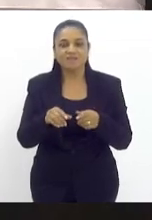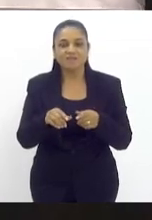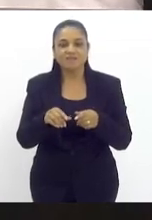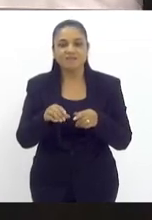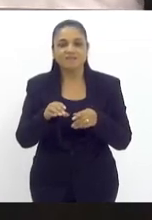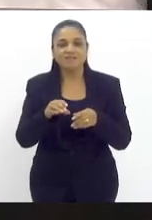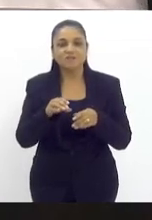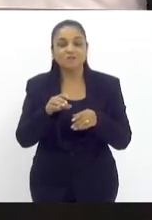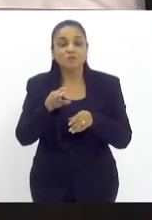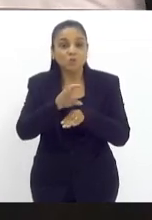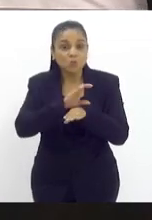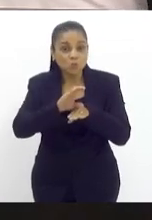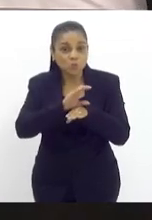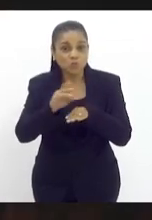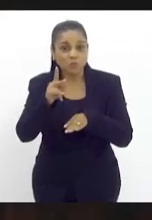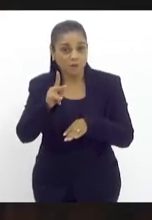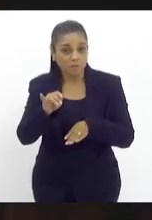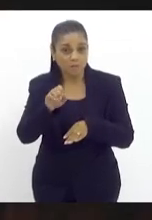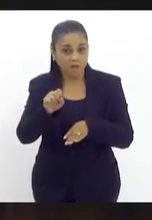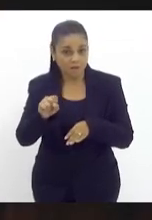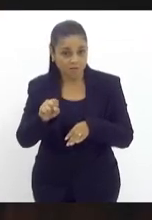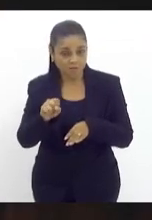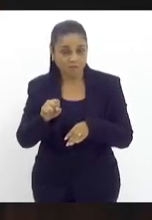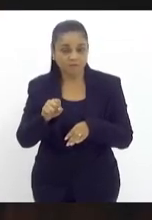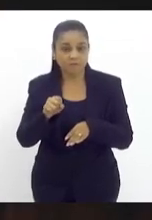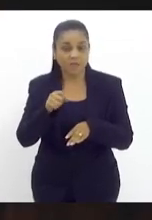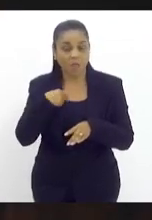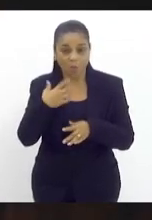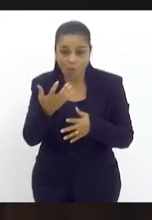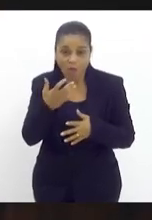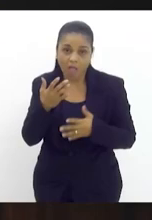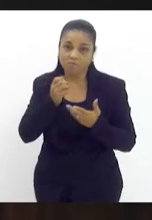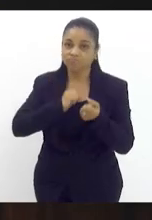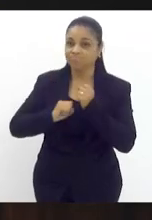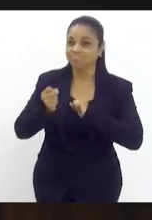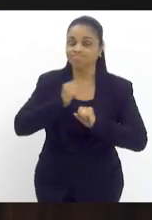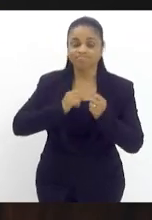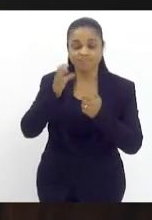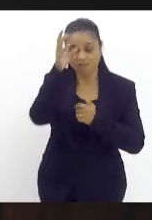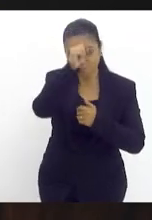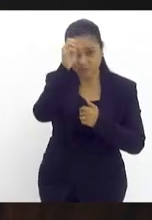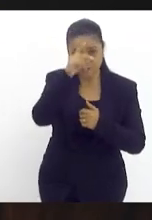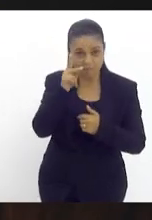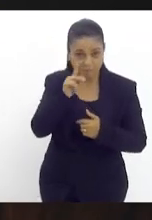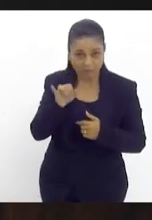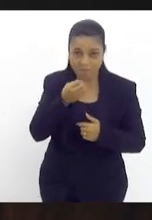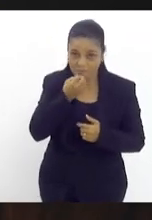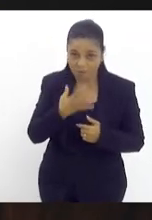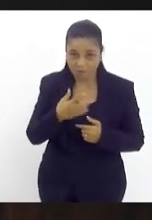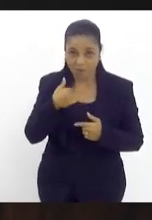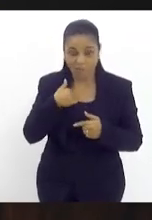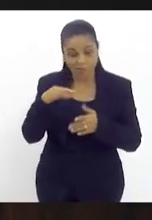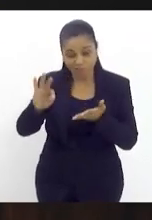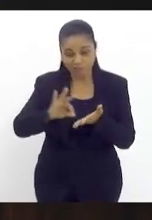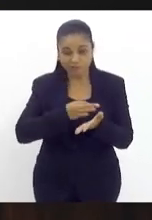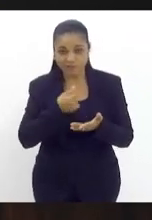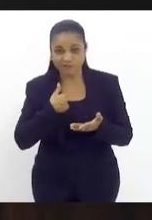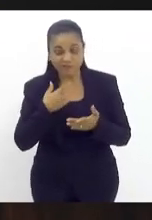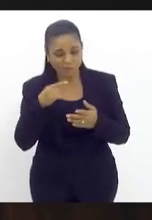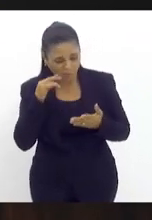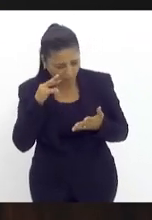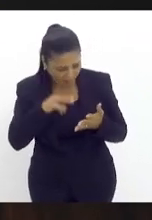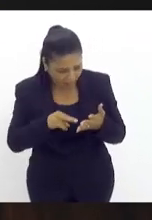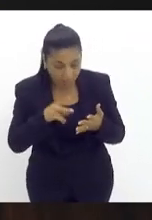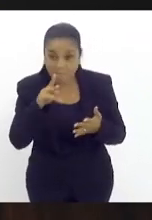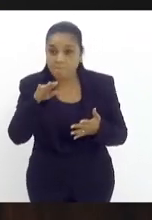curso para mães. E eu, na ânsia de querer aprender a ser um bom pai, eu confesso que já fui fazendo minha inscrição depois que eu fui